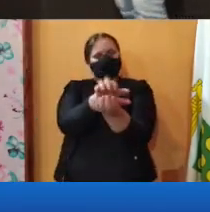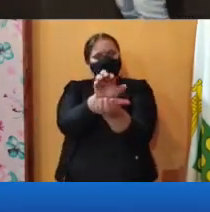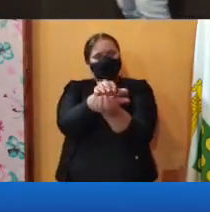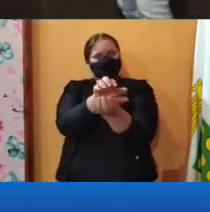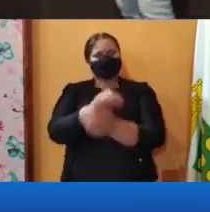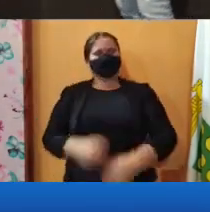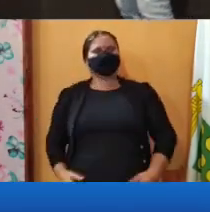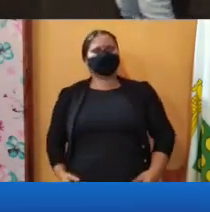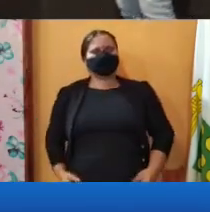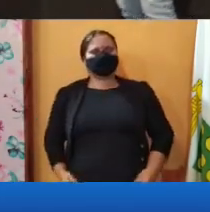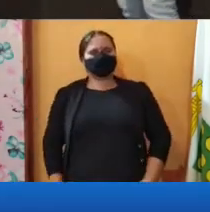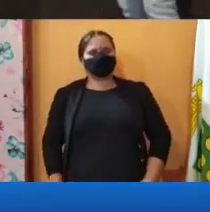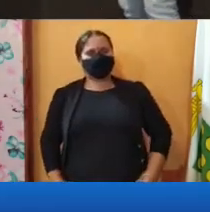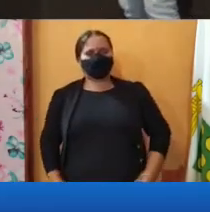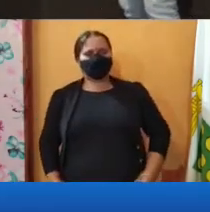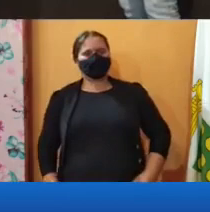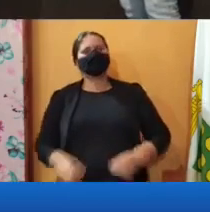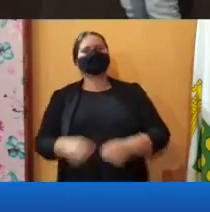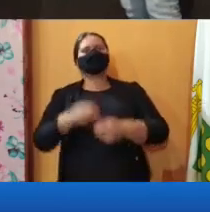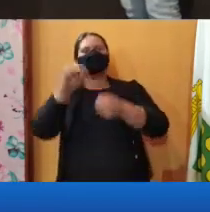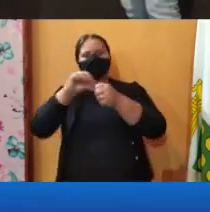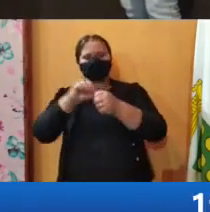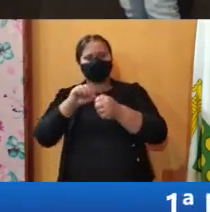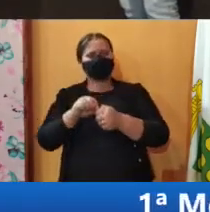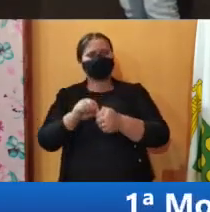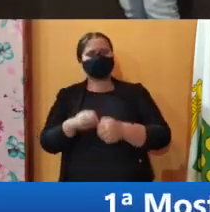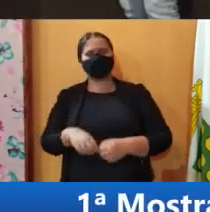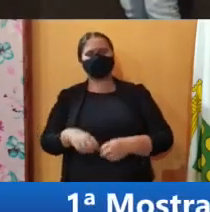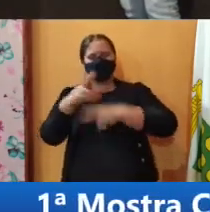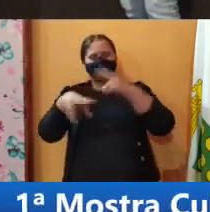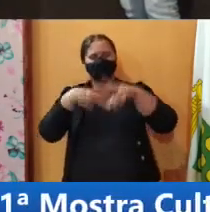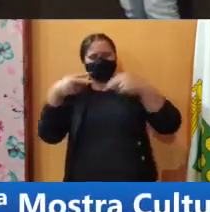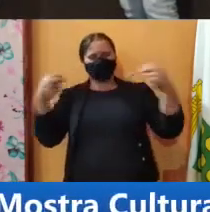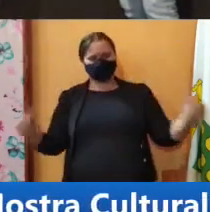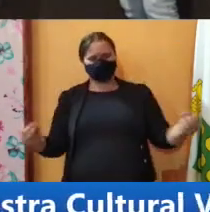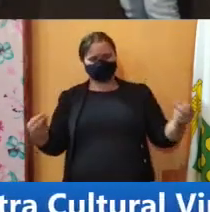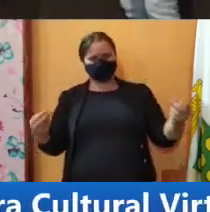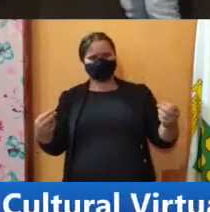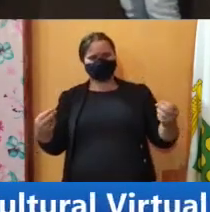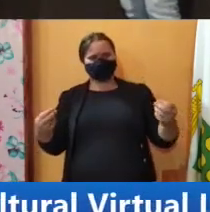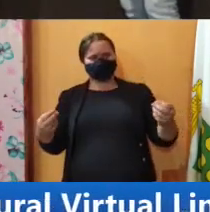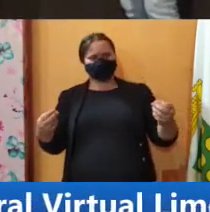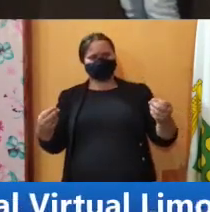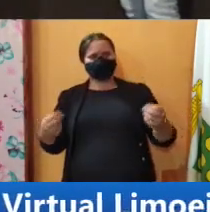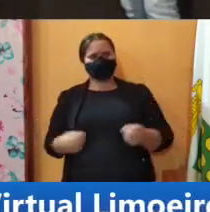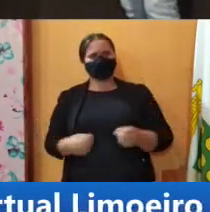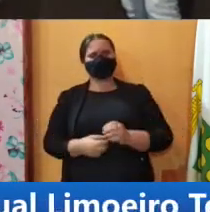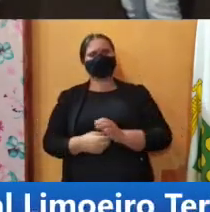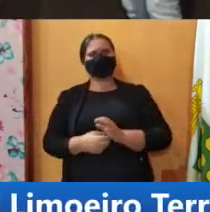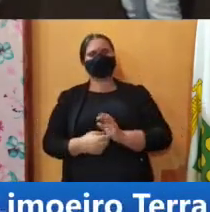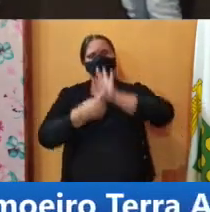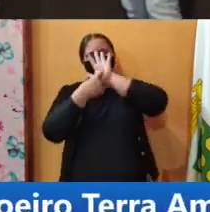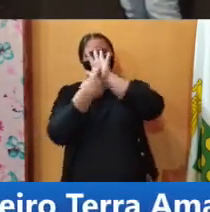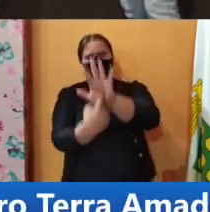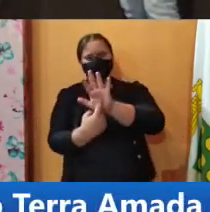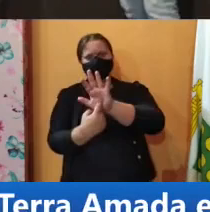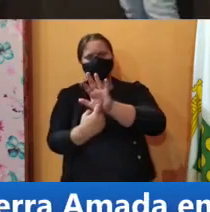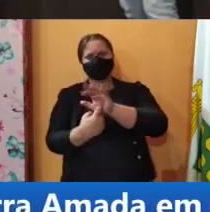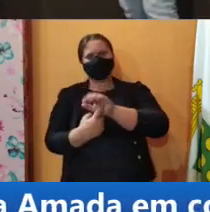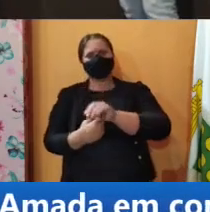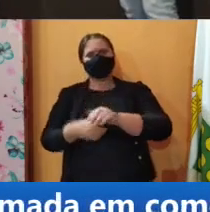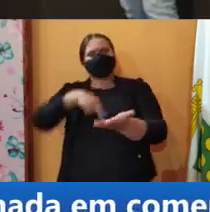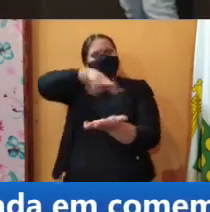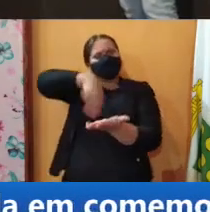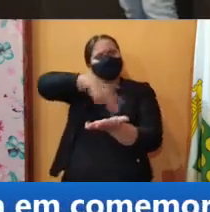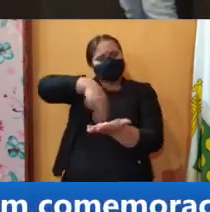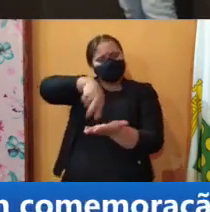fizer isso, Ana Guerra vai arrumar um jeito de presentear como se fosse uma marca registrada do forró da